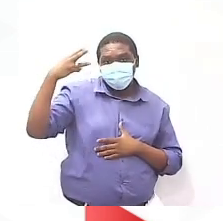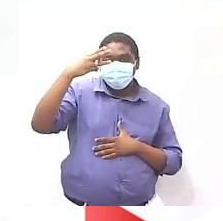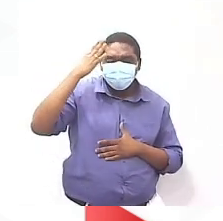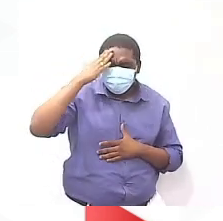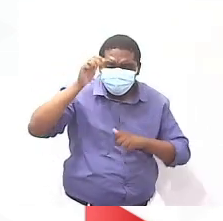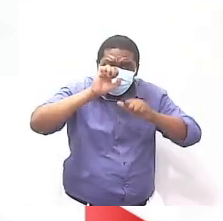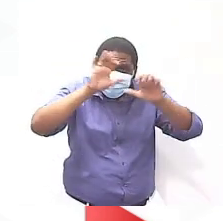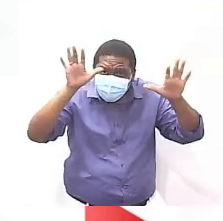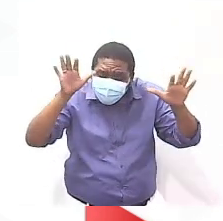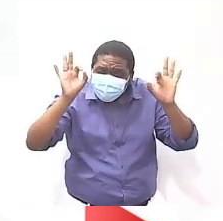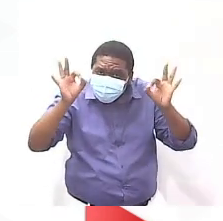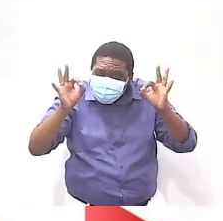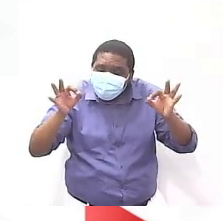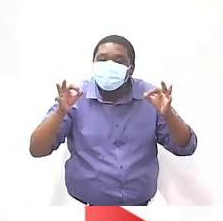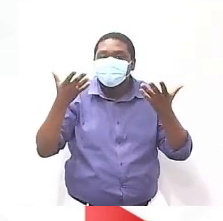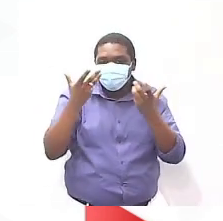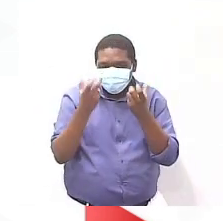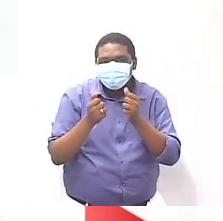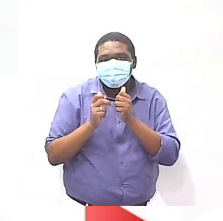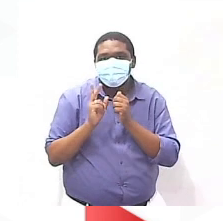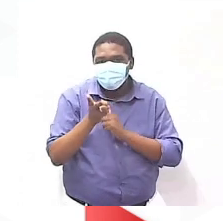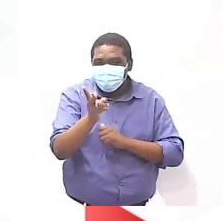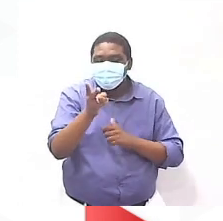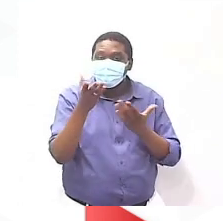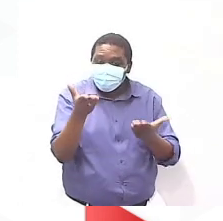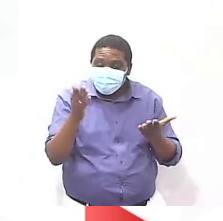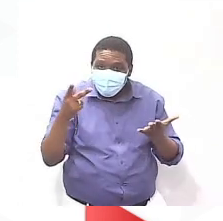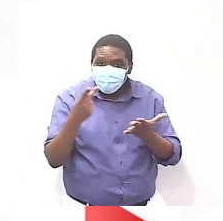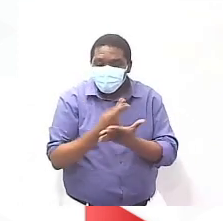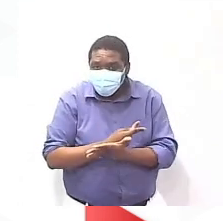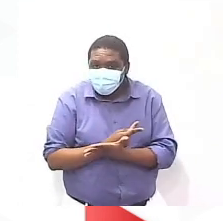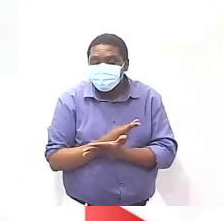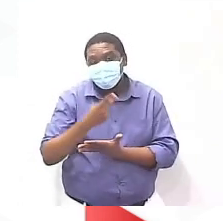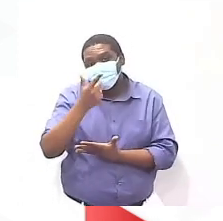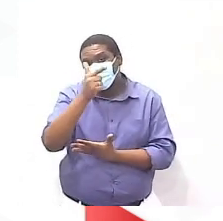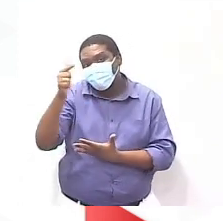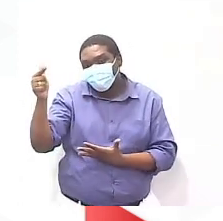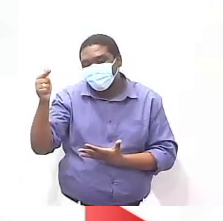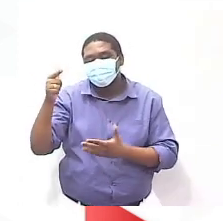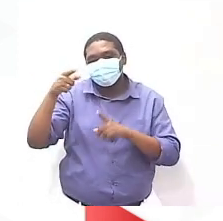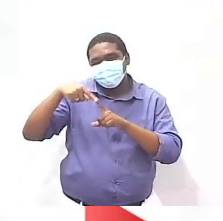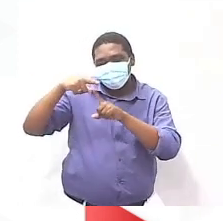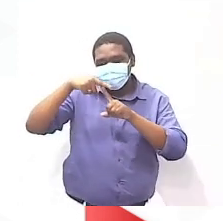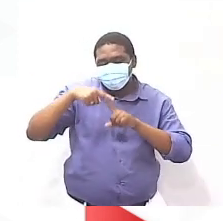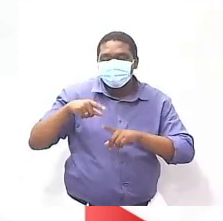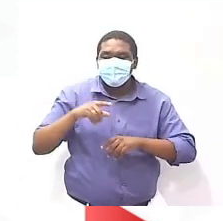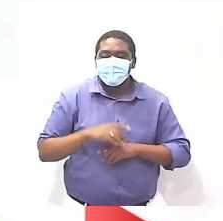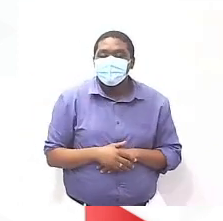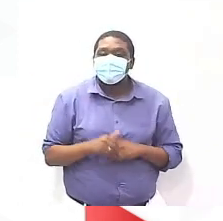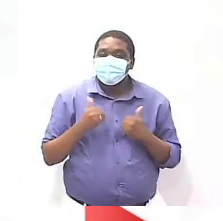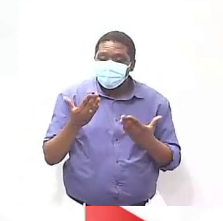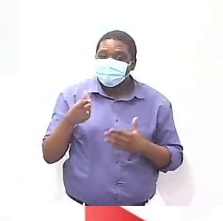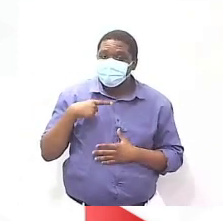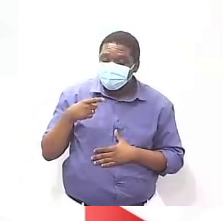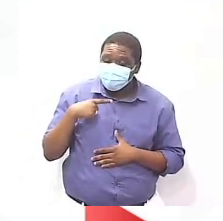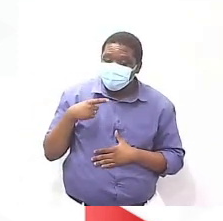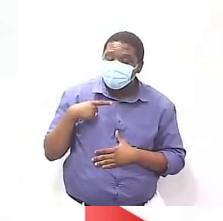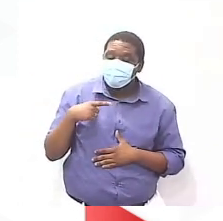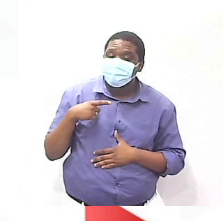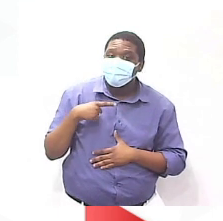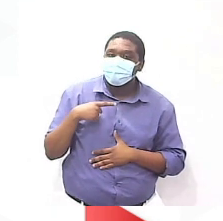para entender? Tá claro? Então segue comigo, porque isso vai acontecer com outros prismas. No caso aí a gente tem um prisma de